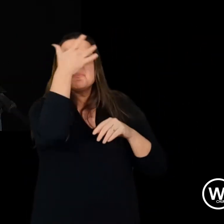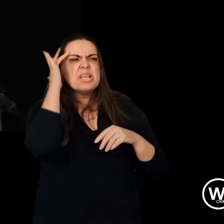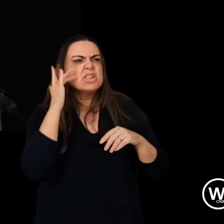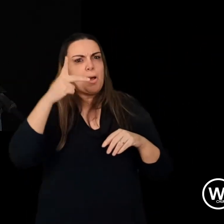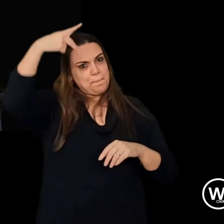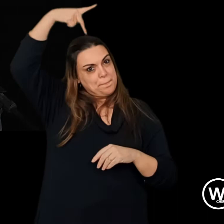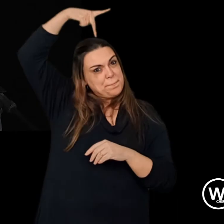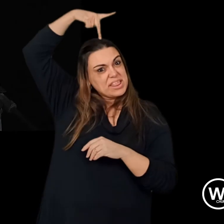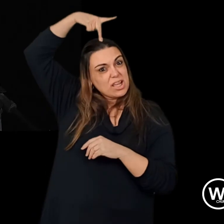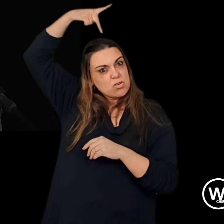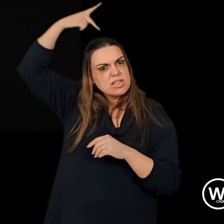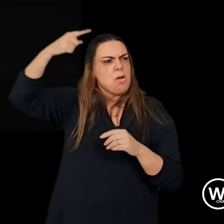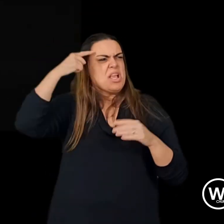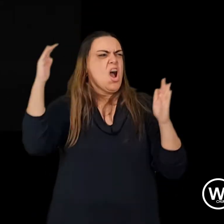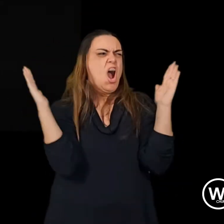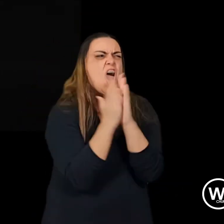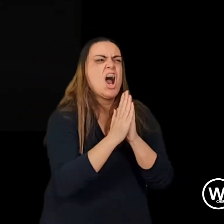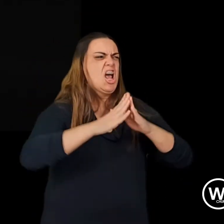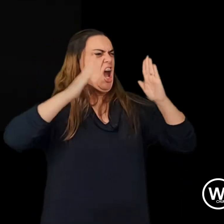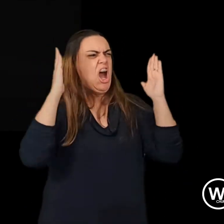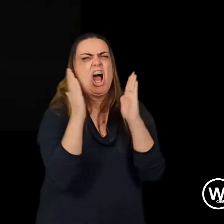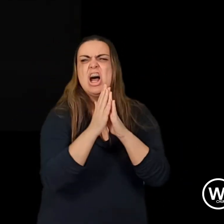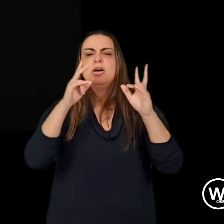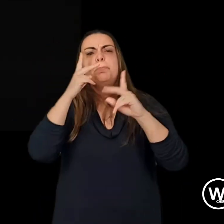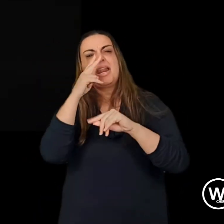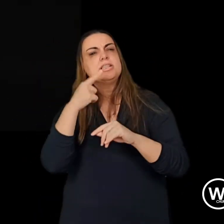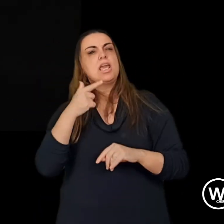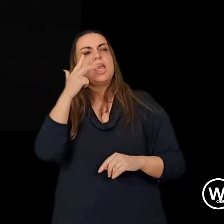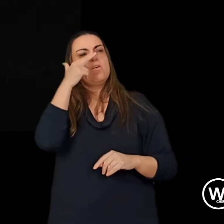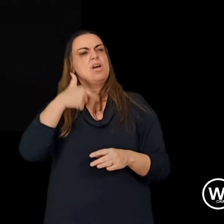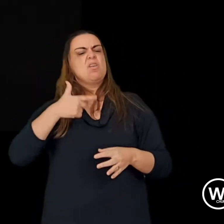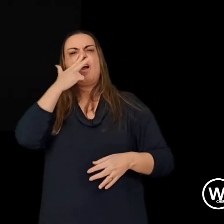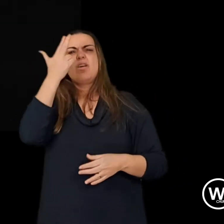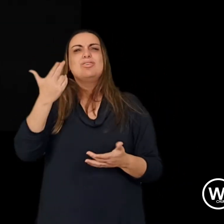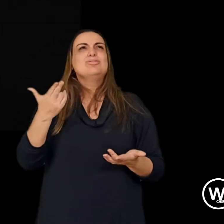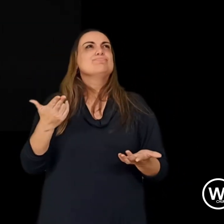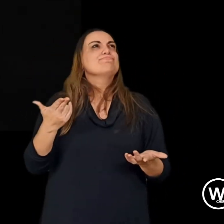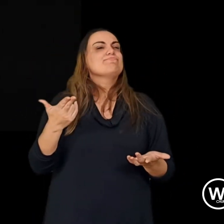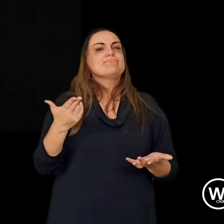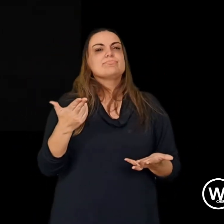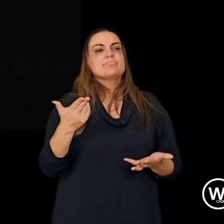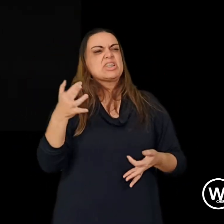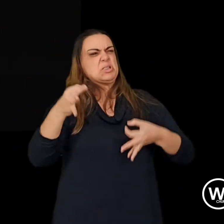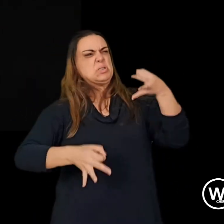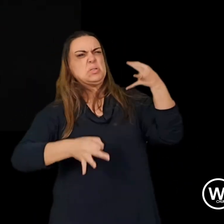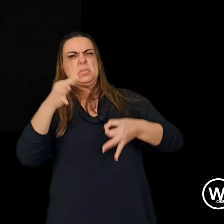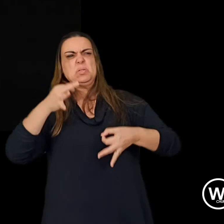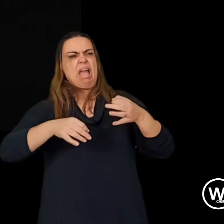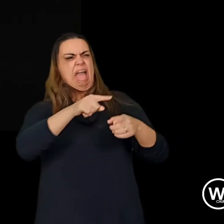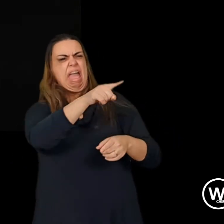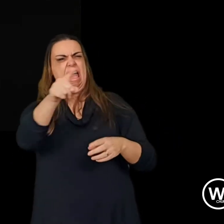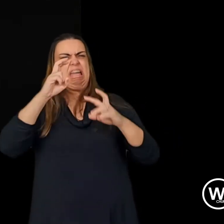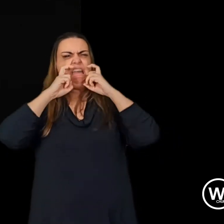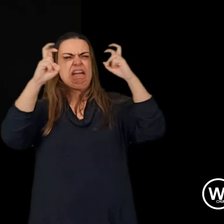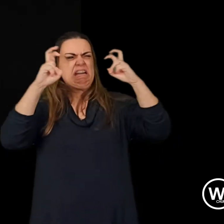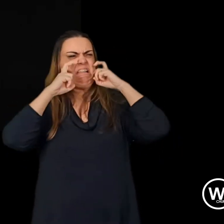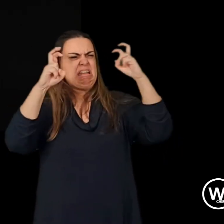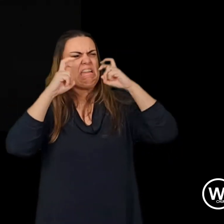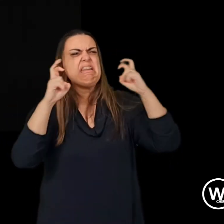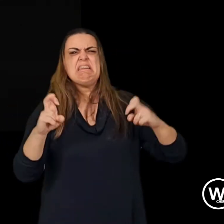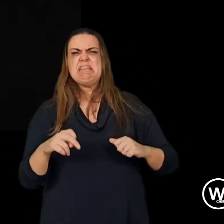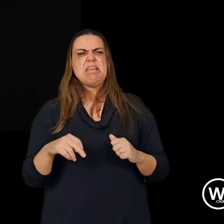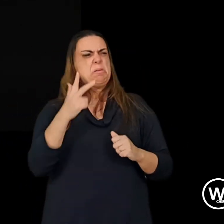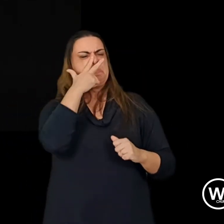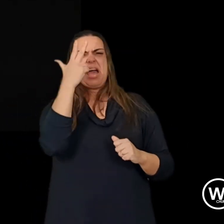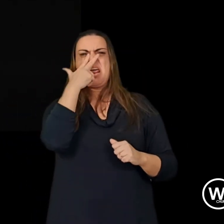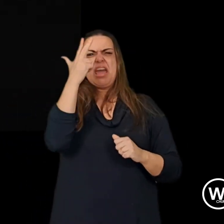mundo pentecostal e olhava assim com um olhar de que era só gritaria, era até